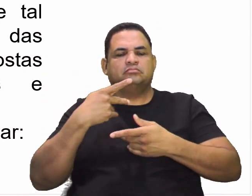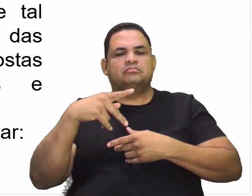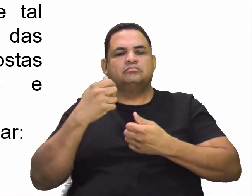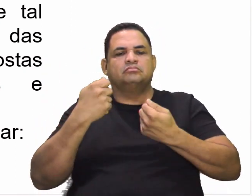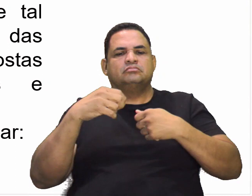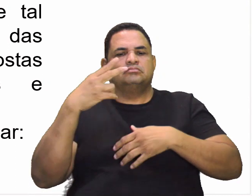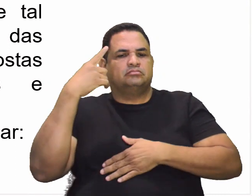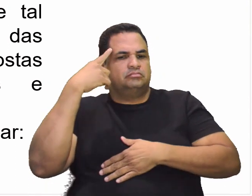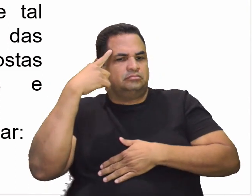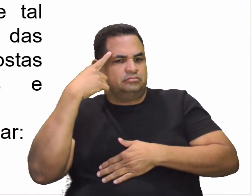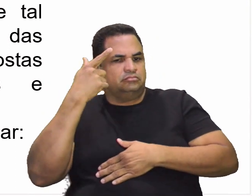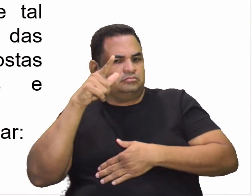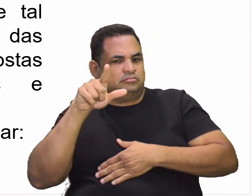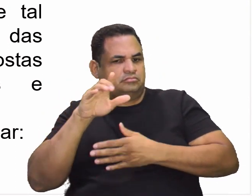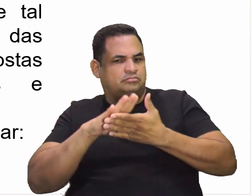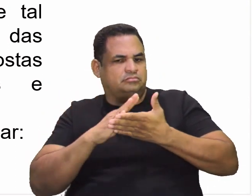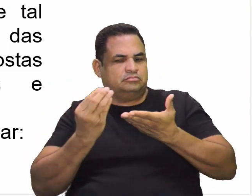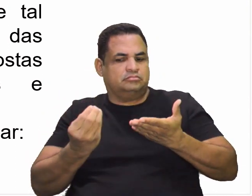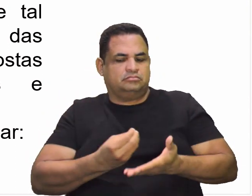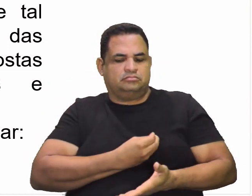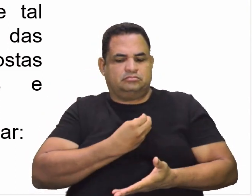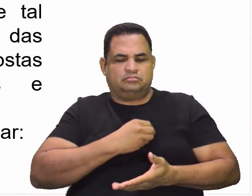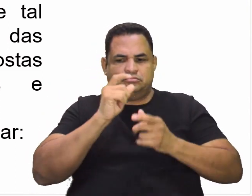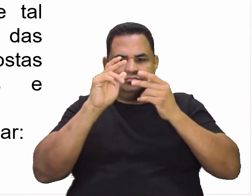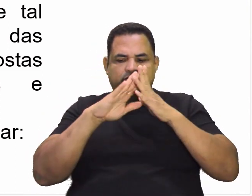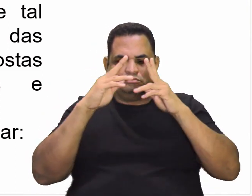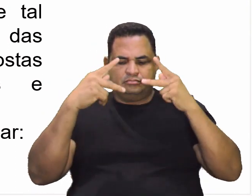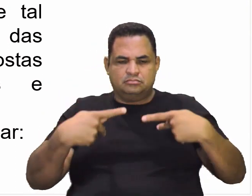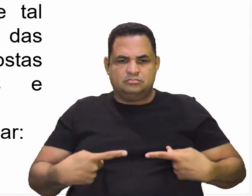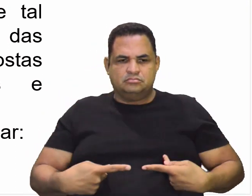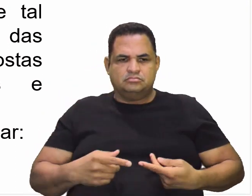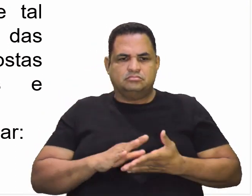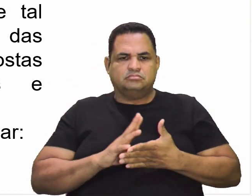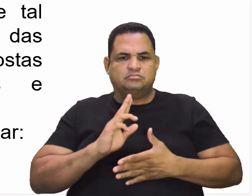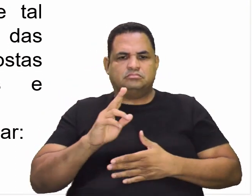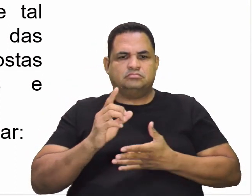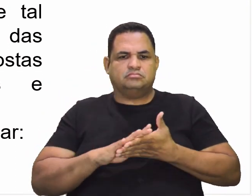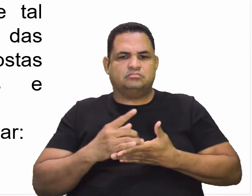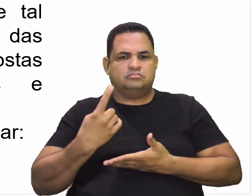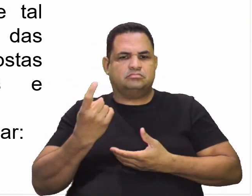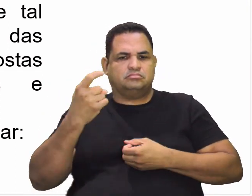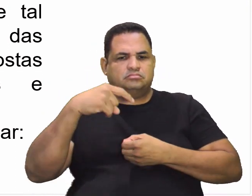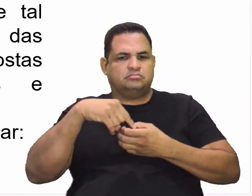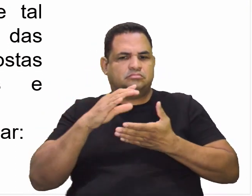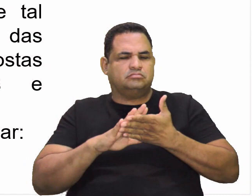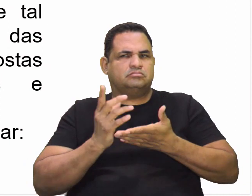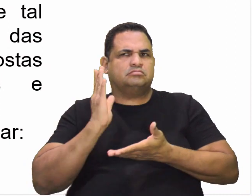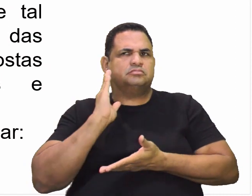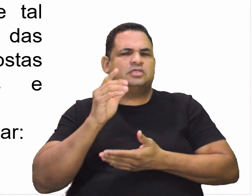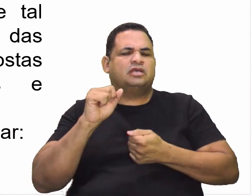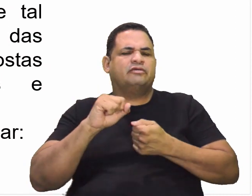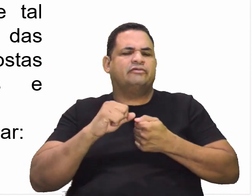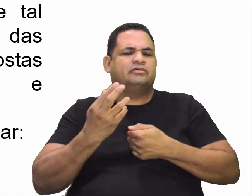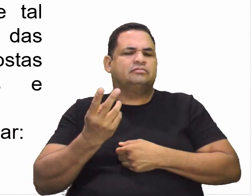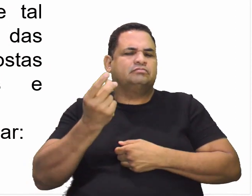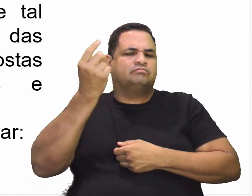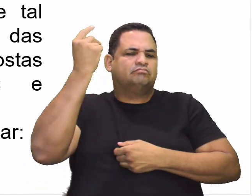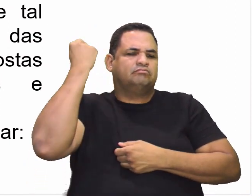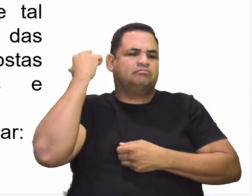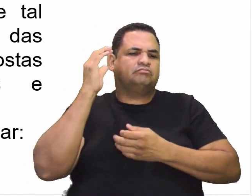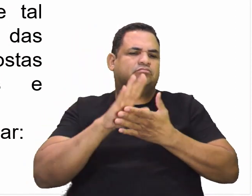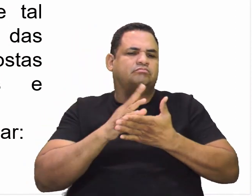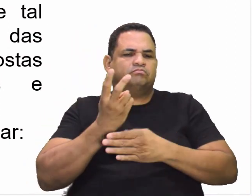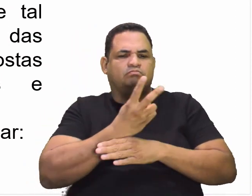que possamos repensar a situação presente do homem. Sempre que nos voltamos àquilo que já foi feito,